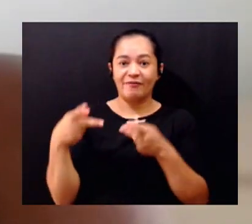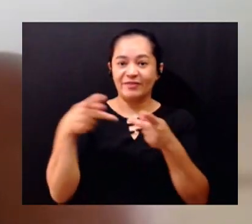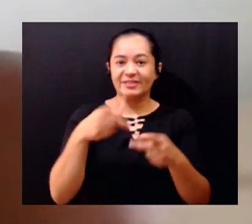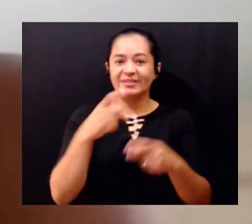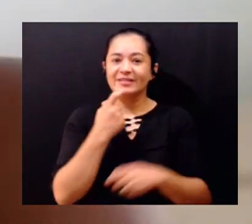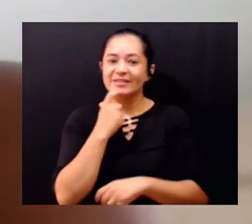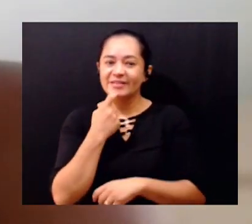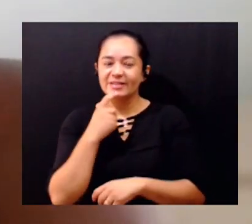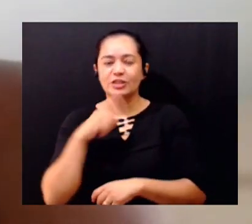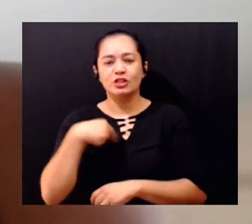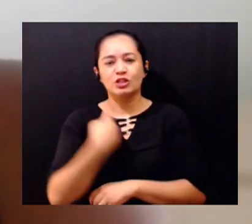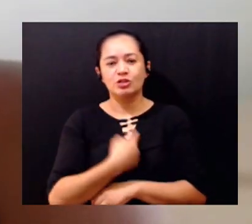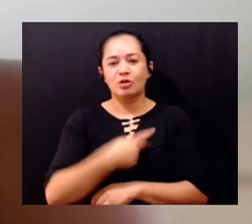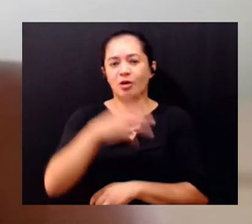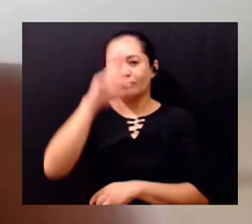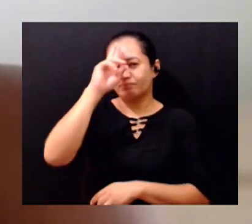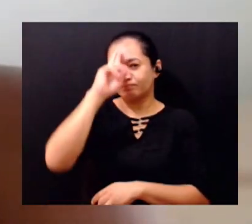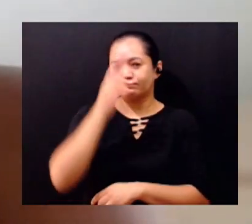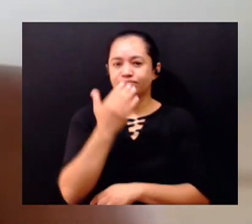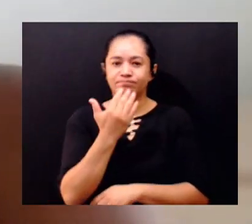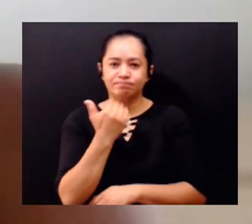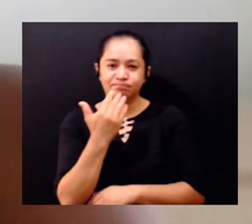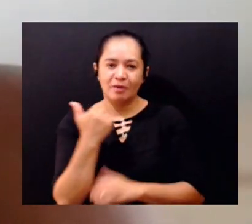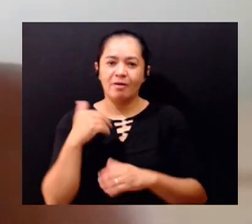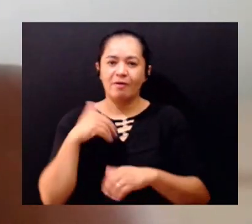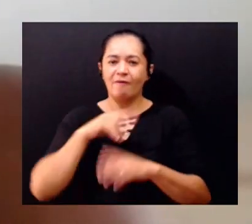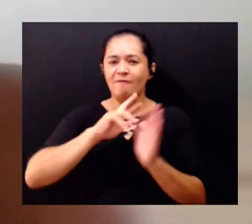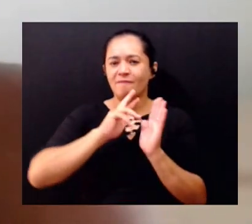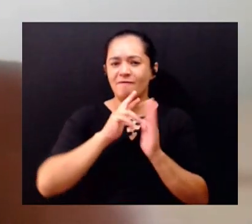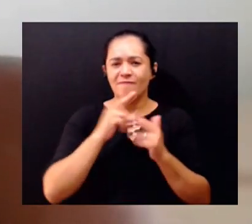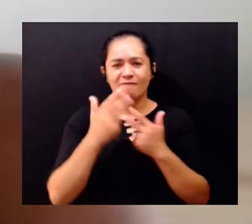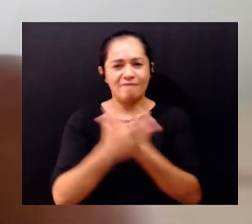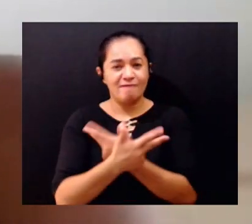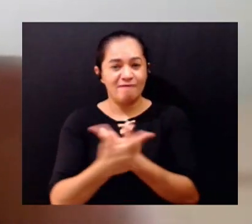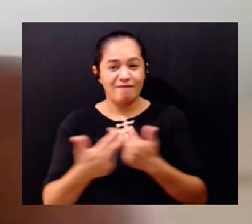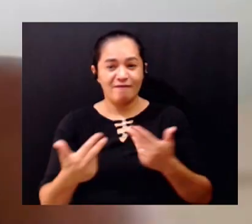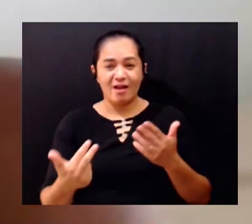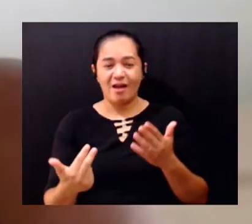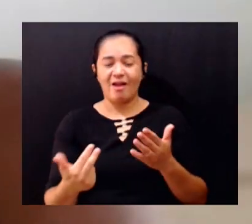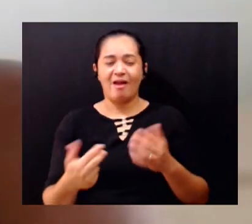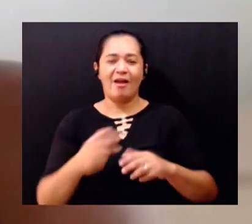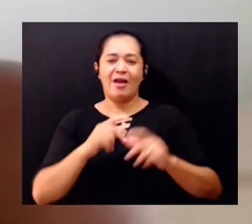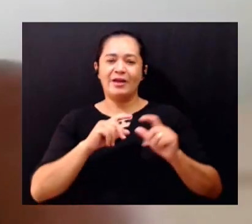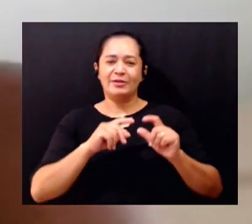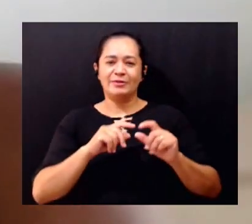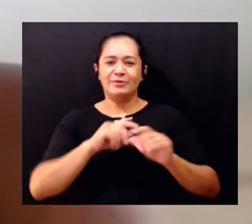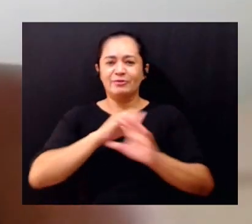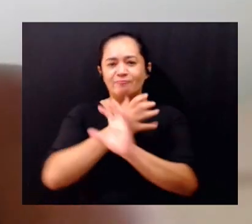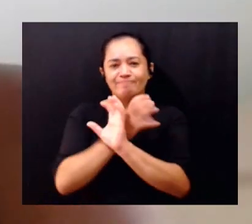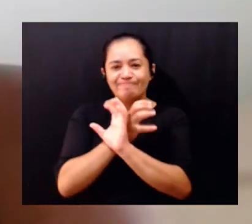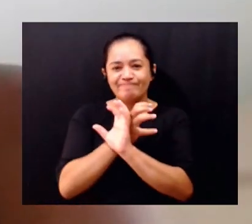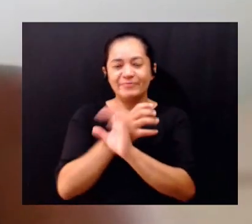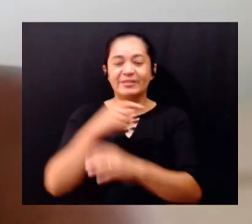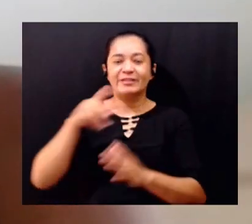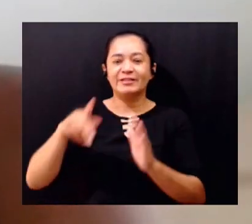com o Ipstegum, com vários cartunistas de Campinas, né? E foi um excelente encontro.